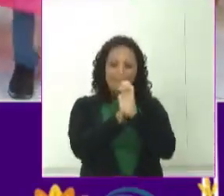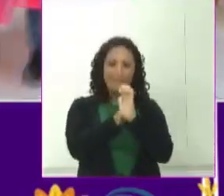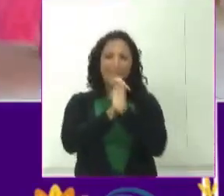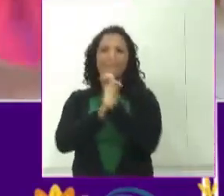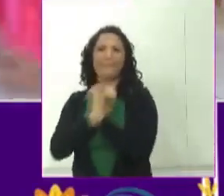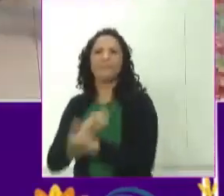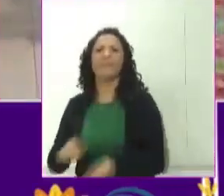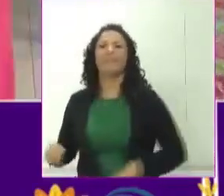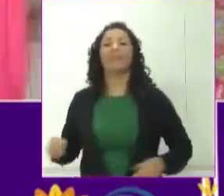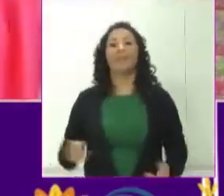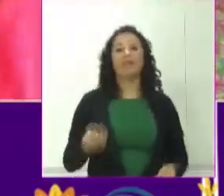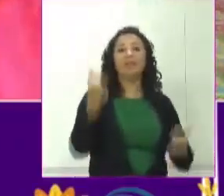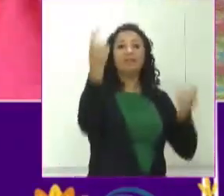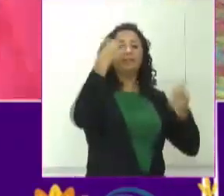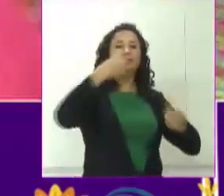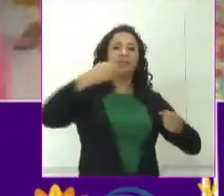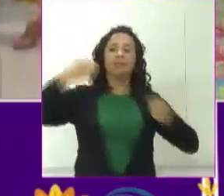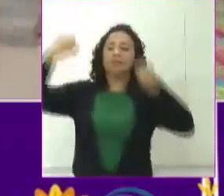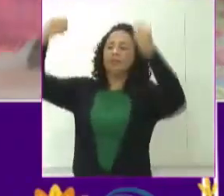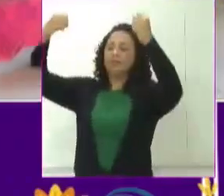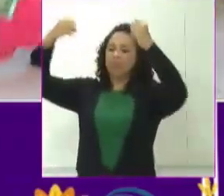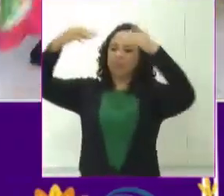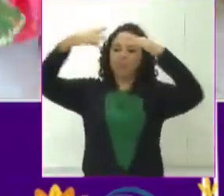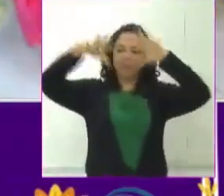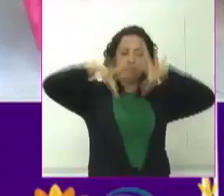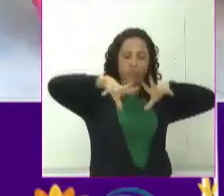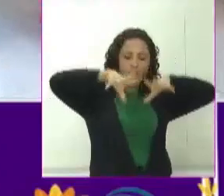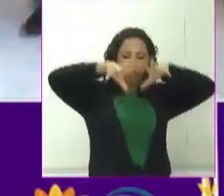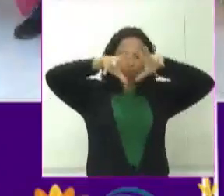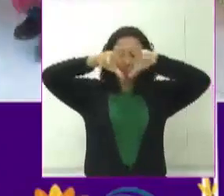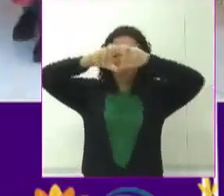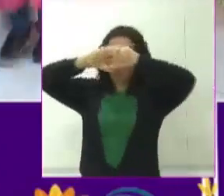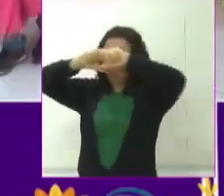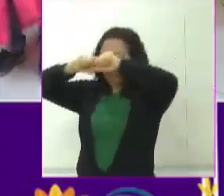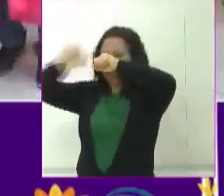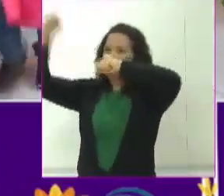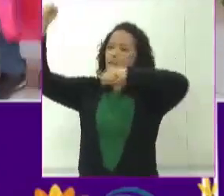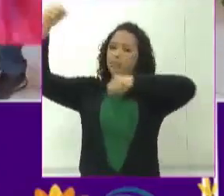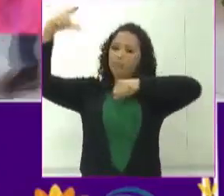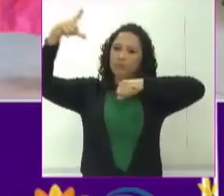caminhos. A minha luz é a luz que clareia a escuridão.